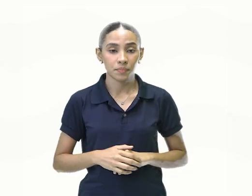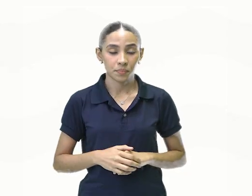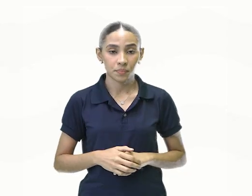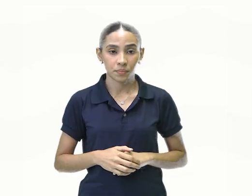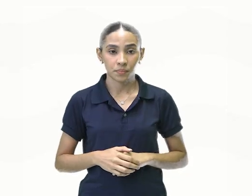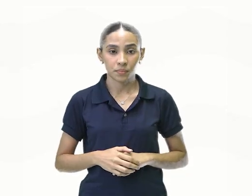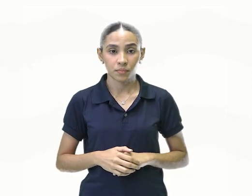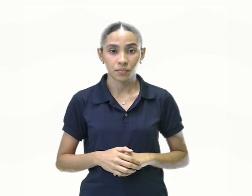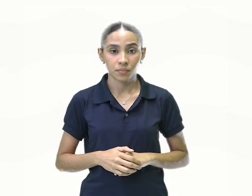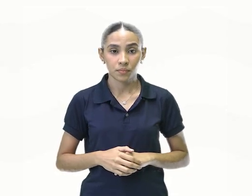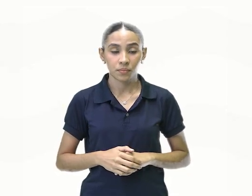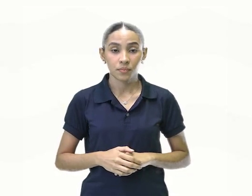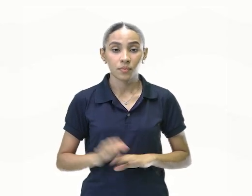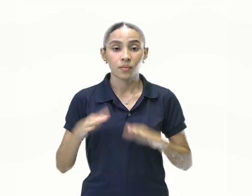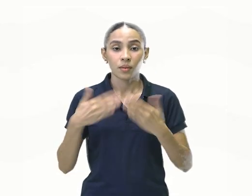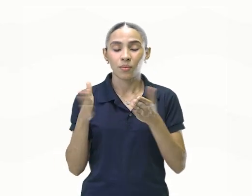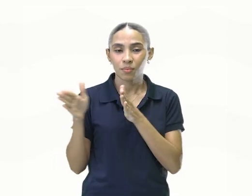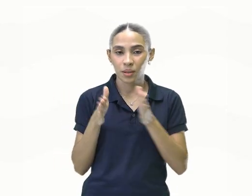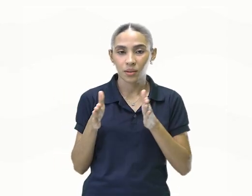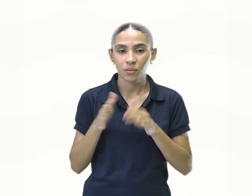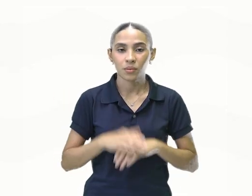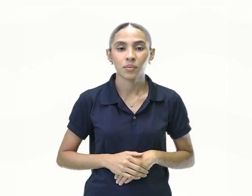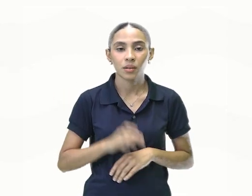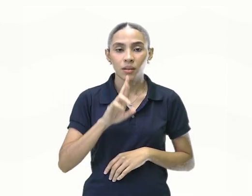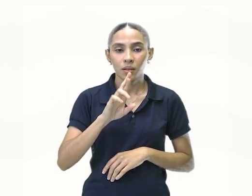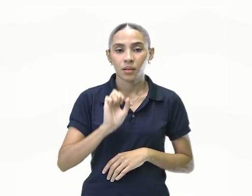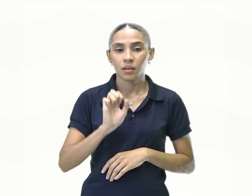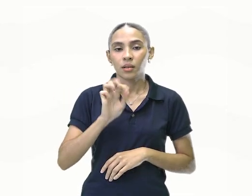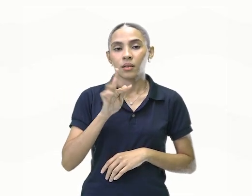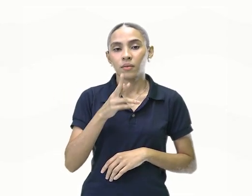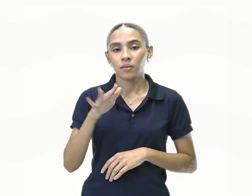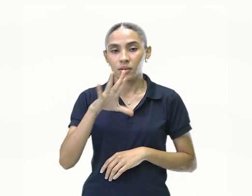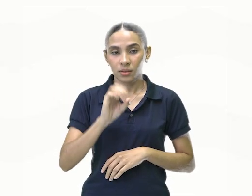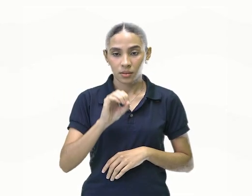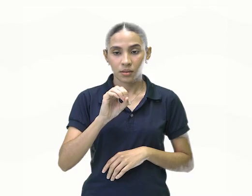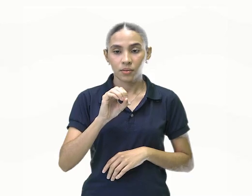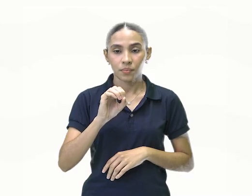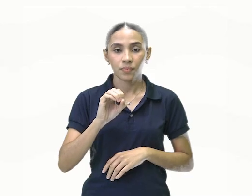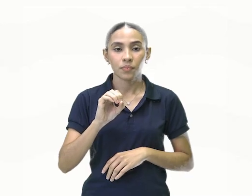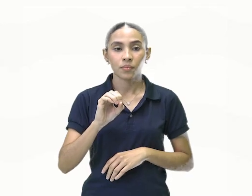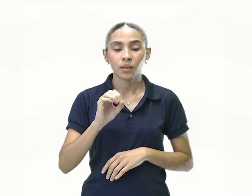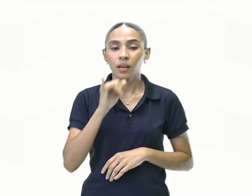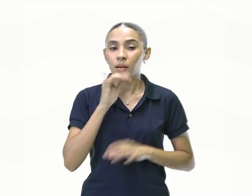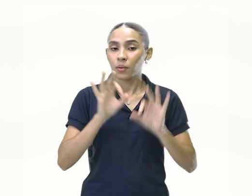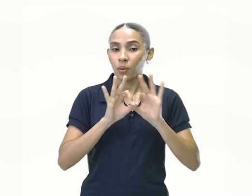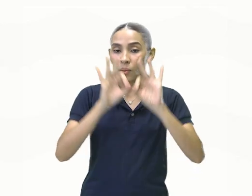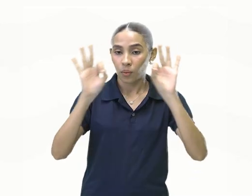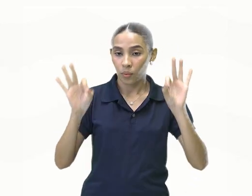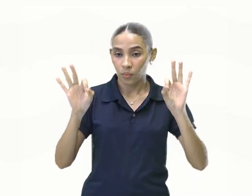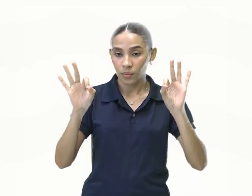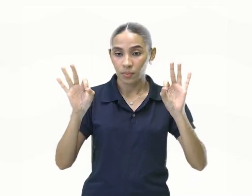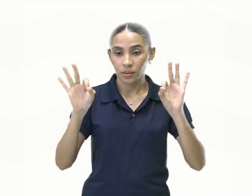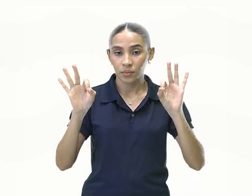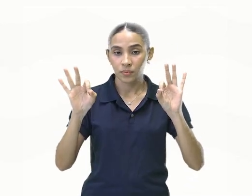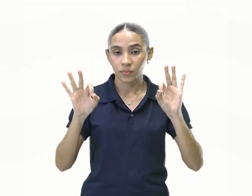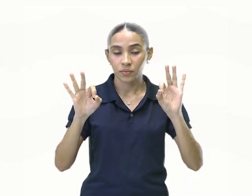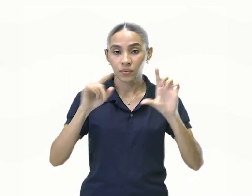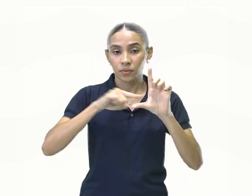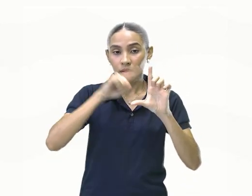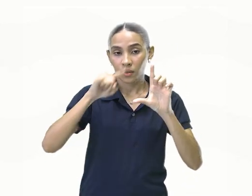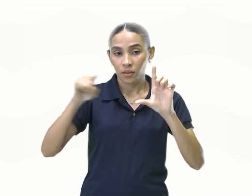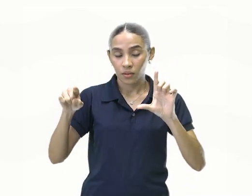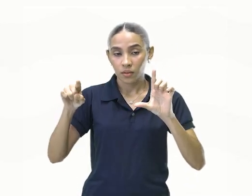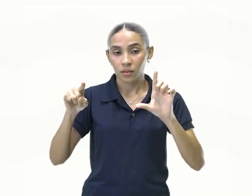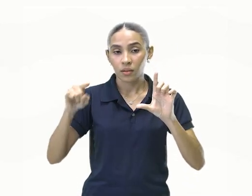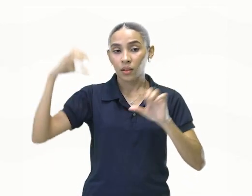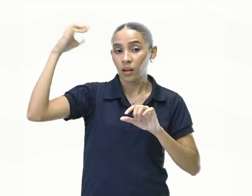comigo aí que durante a refração, o comprimento